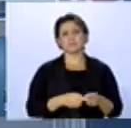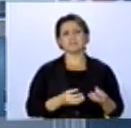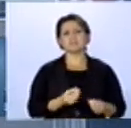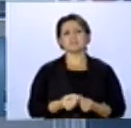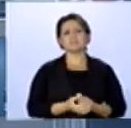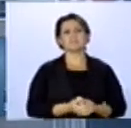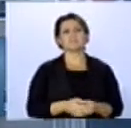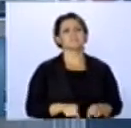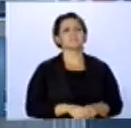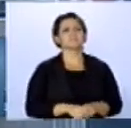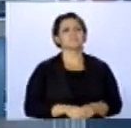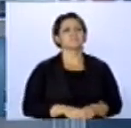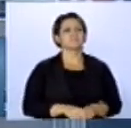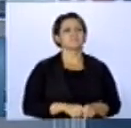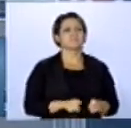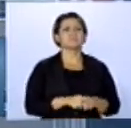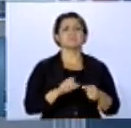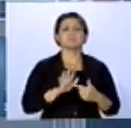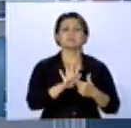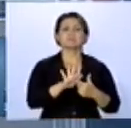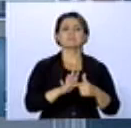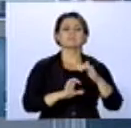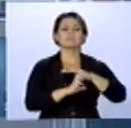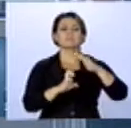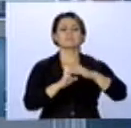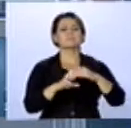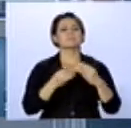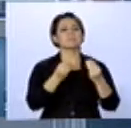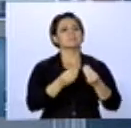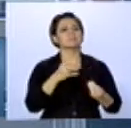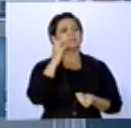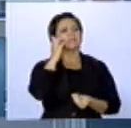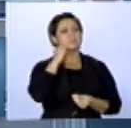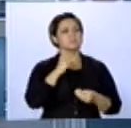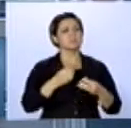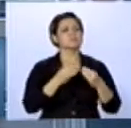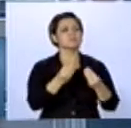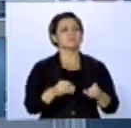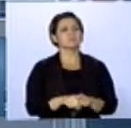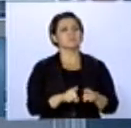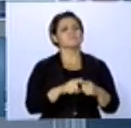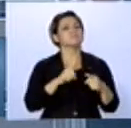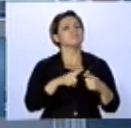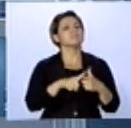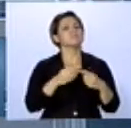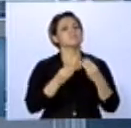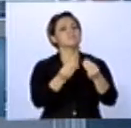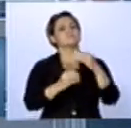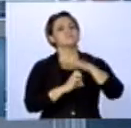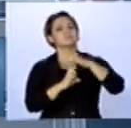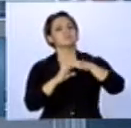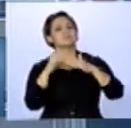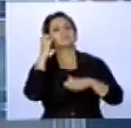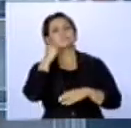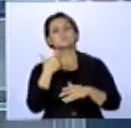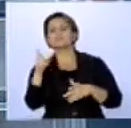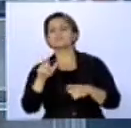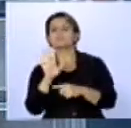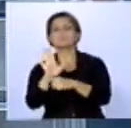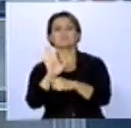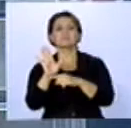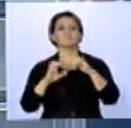ano indagou 30 das maiores empresas doadoras para campanhas políticas Por que você doa para essa ou para aquela campanha política